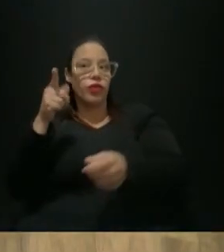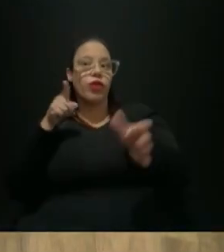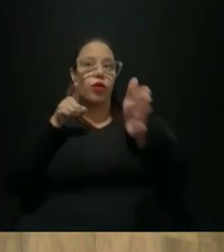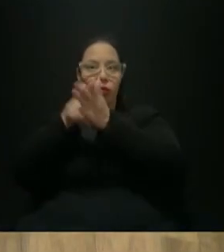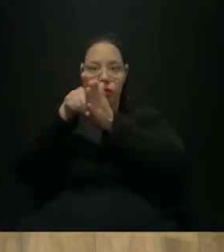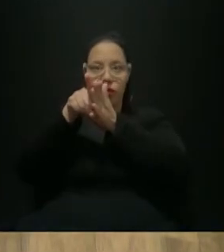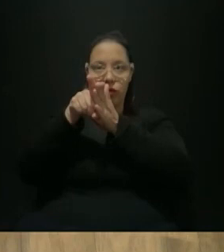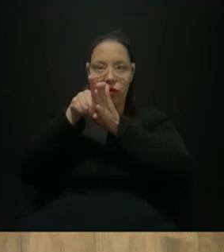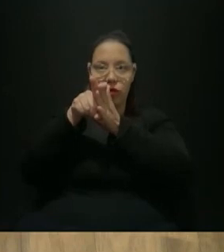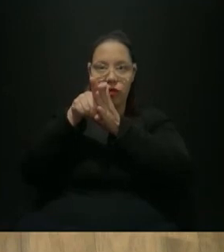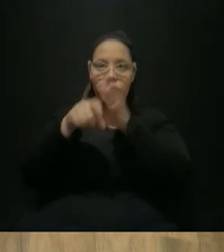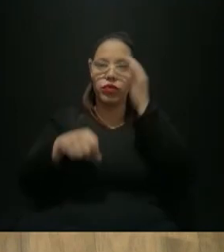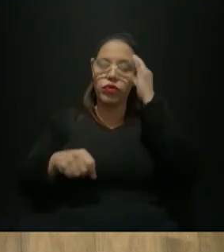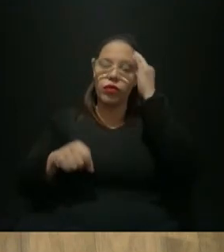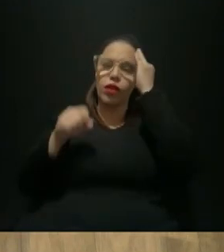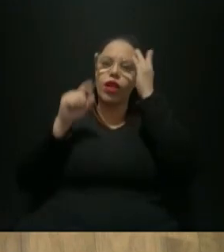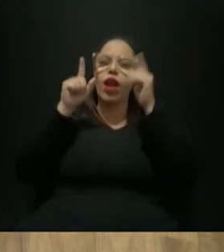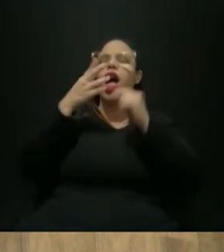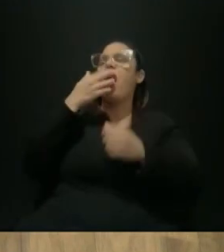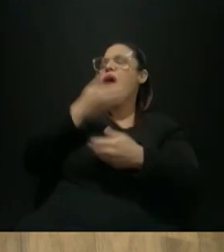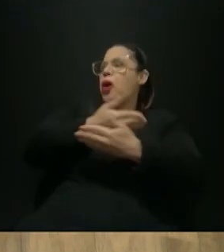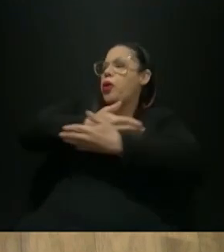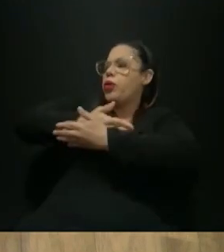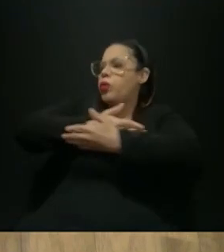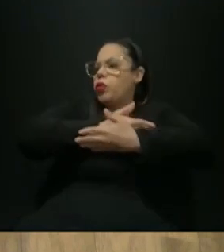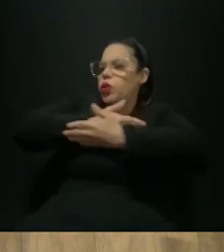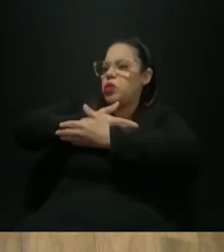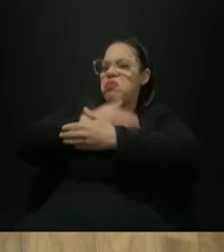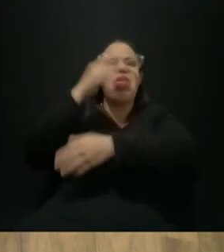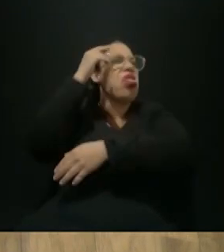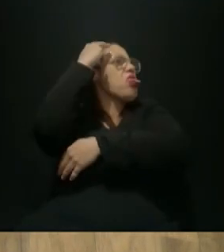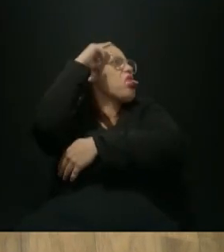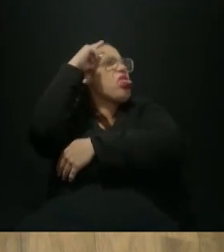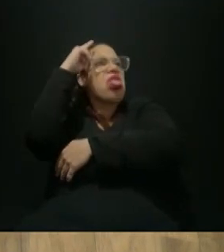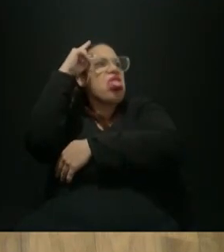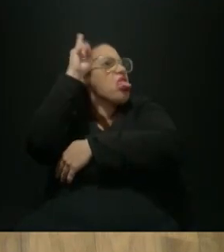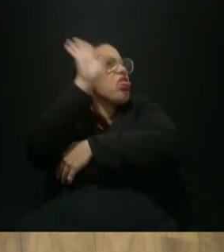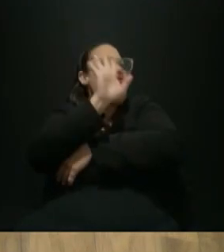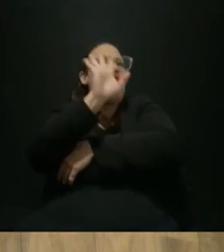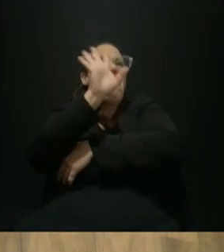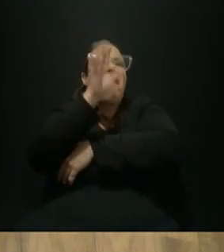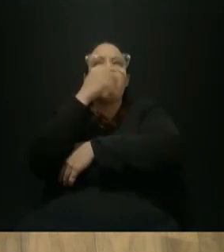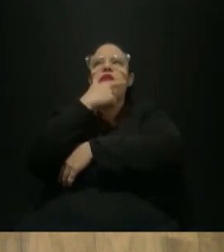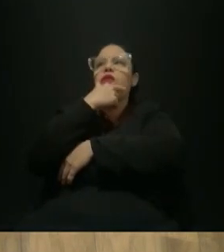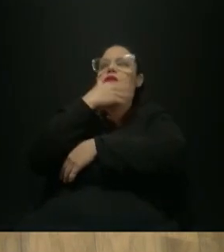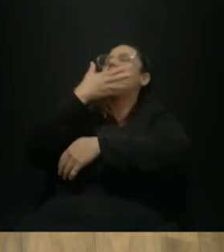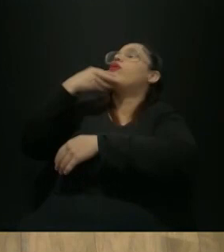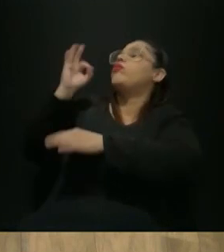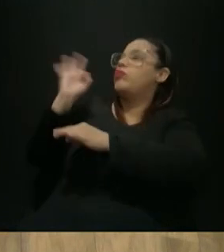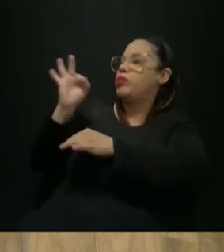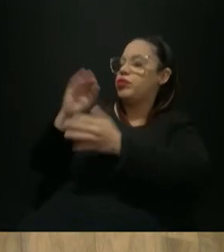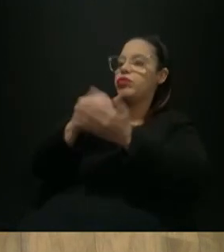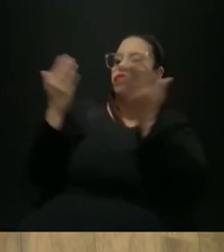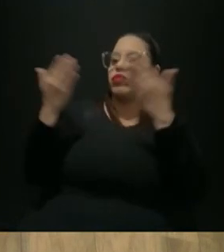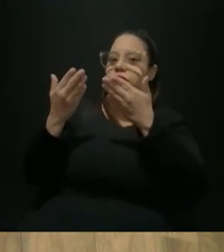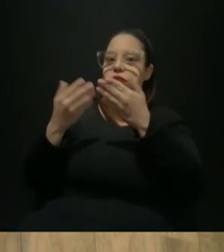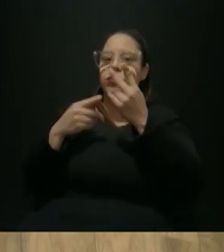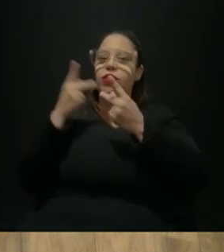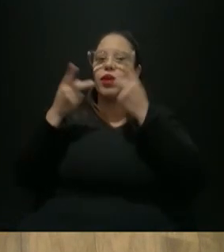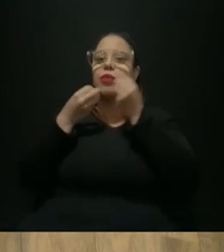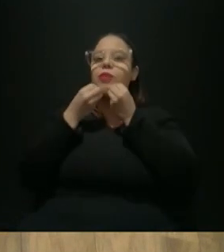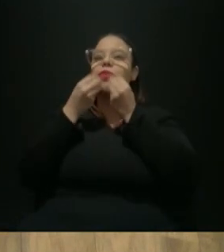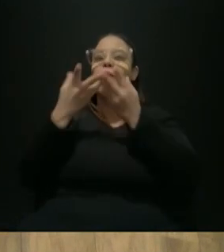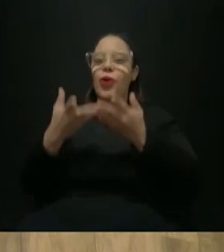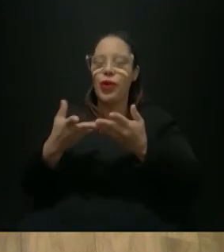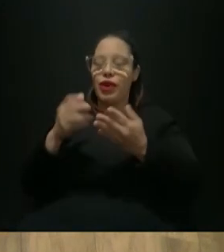pessoas falam, o bebê não lembra, tal, mas daqui a pouquinho o senhor vai falar melhor sobre isso. Tá bom. Agora eu vou dar as boas-vindas à